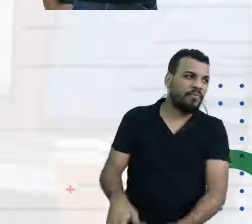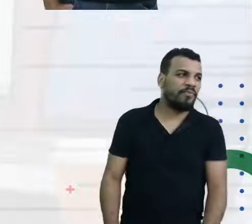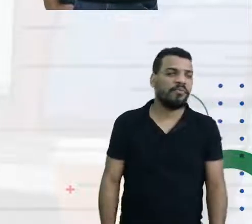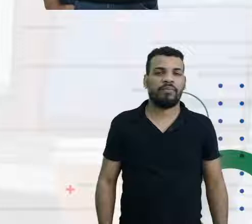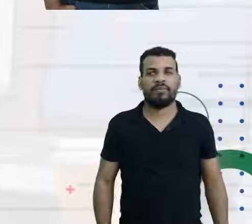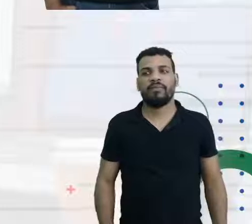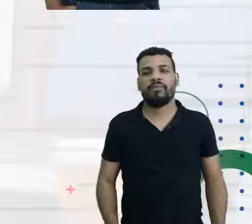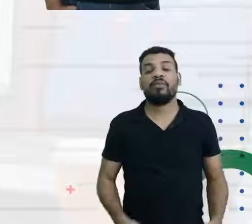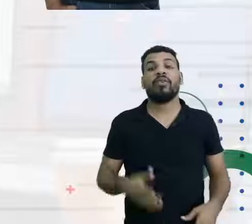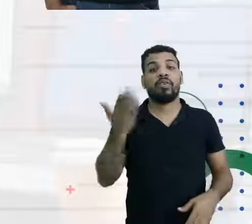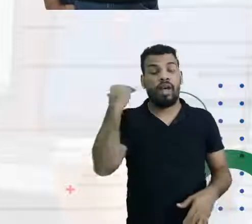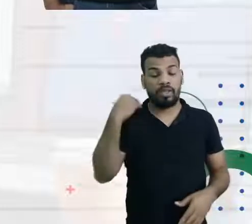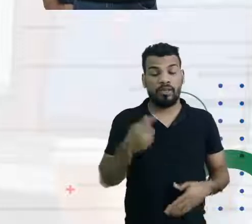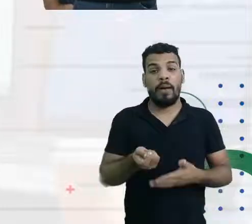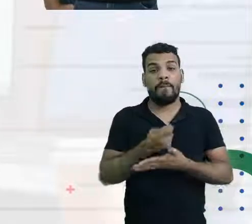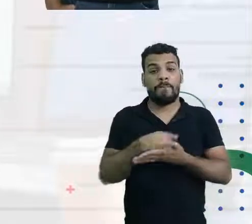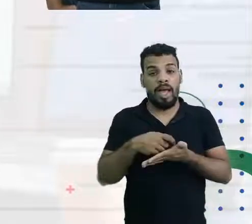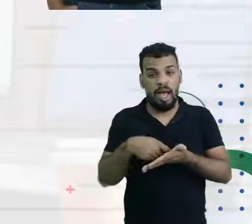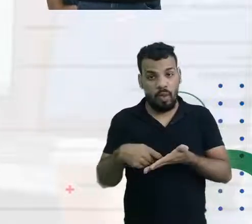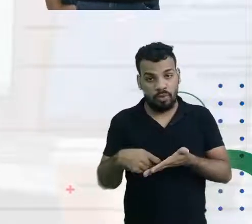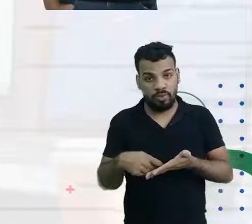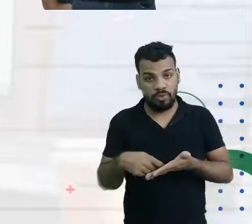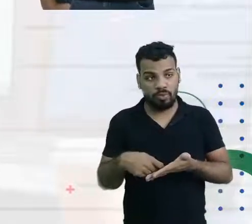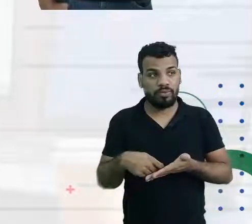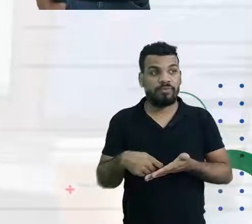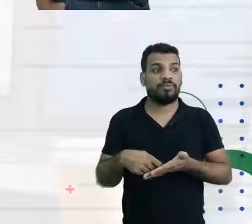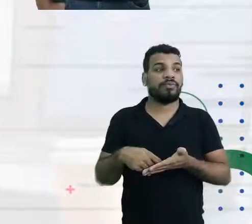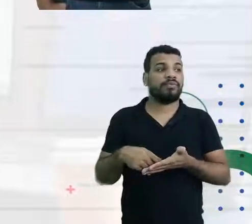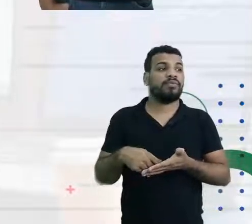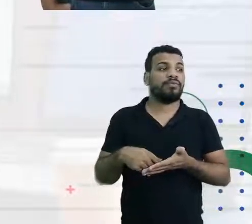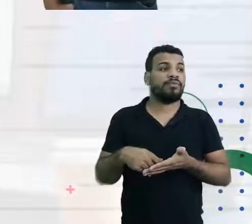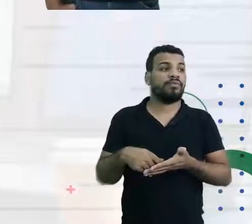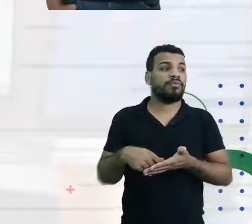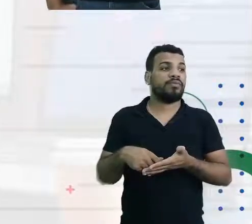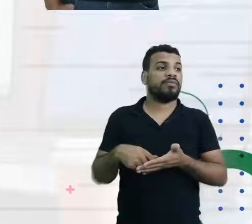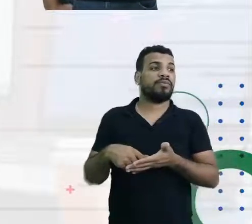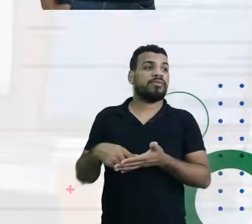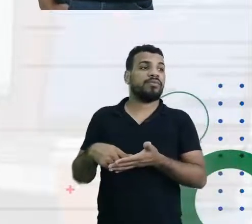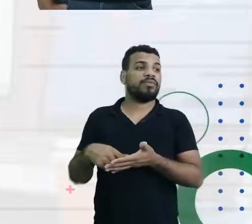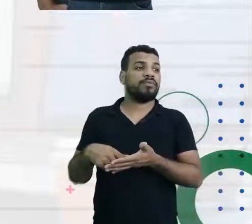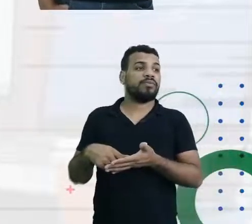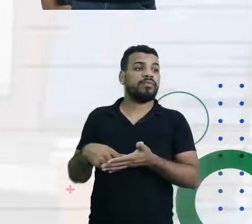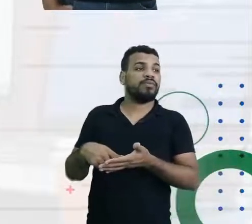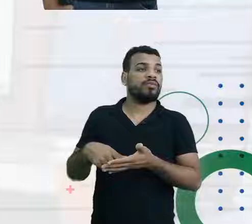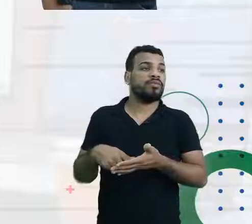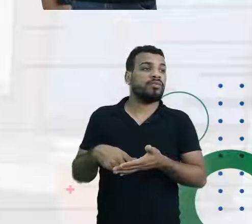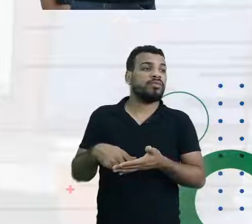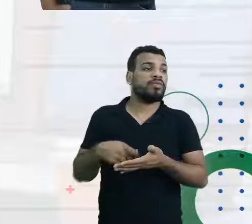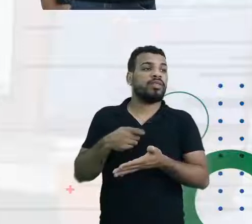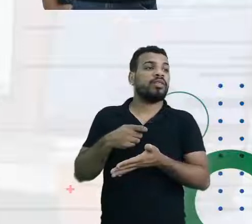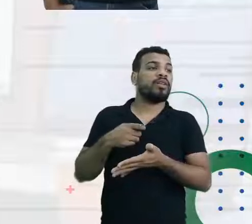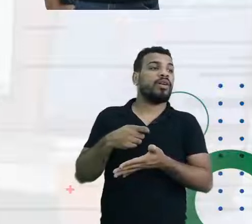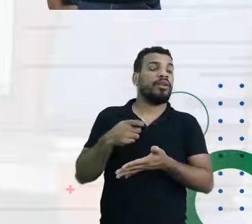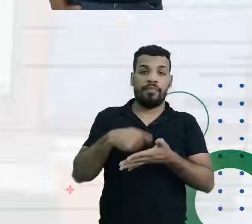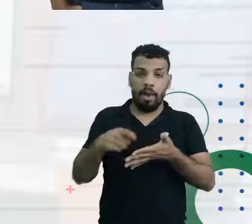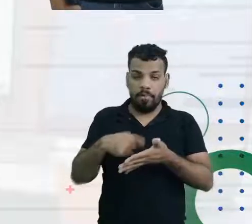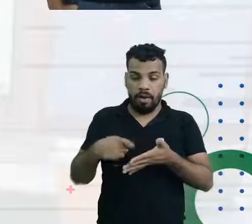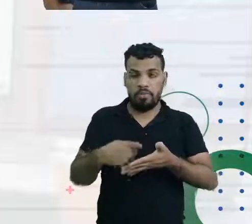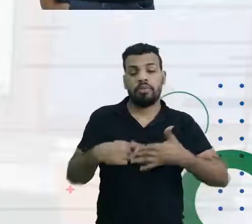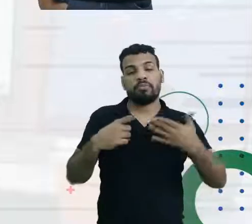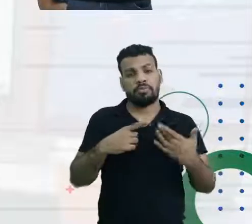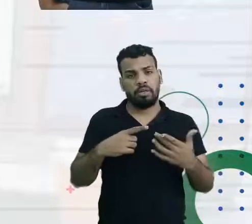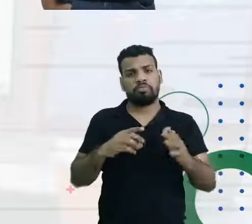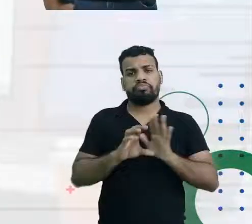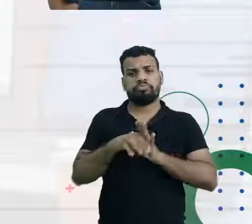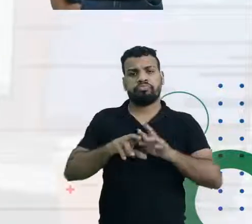foi desenhado à mão num caderninho quadriculado. Então, a gente conseguiu entender aí que existem conceitos que são feitos de todas